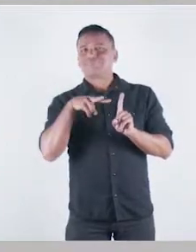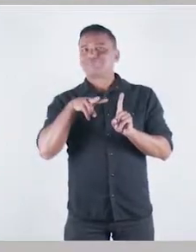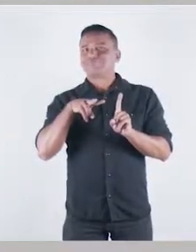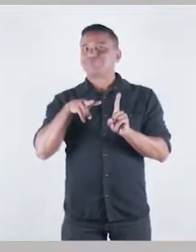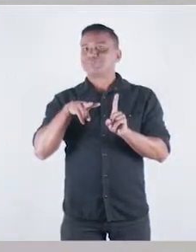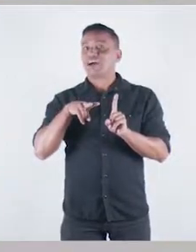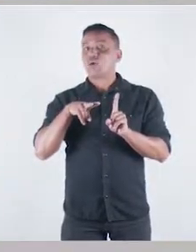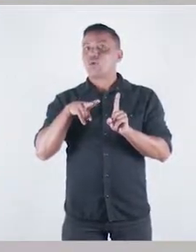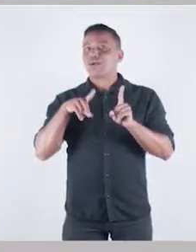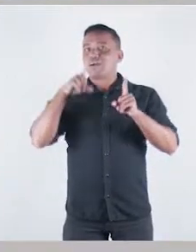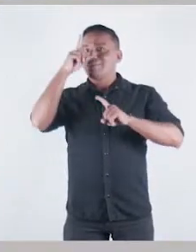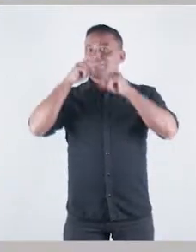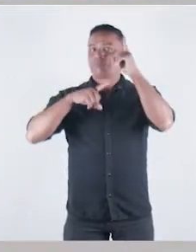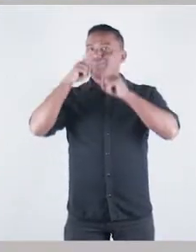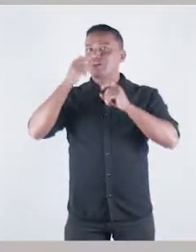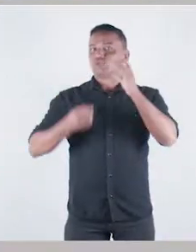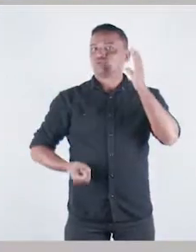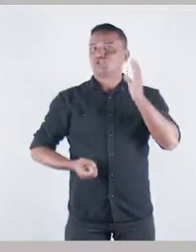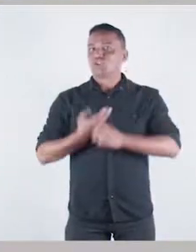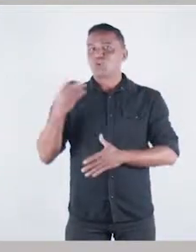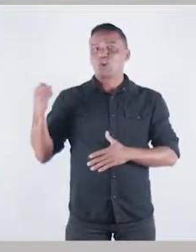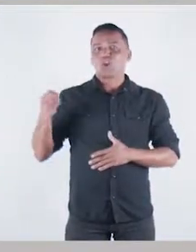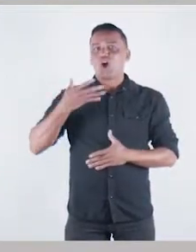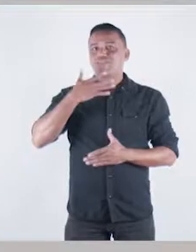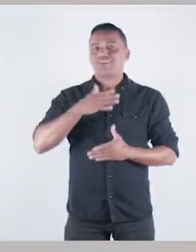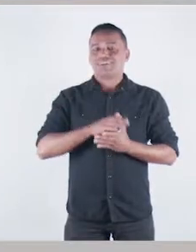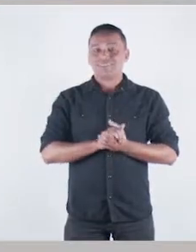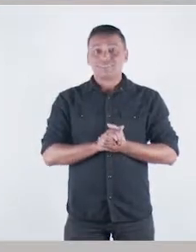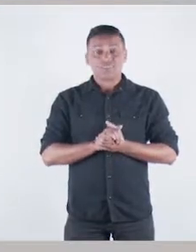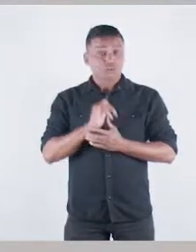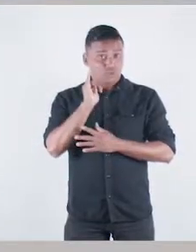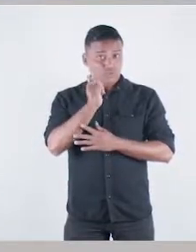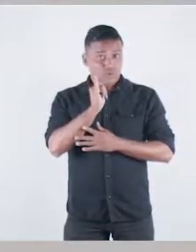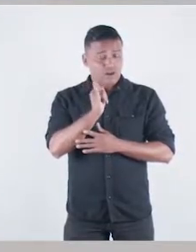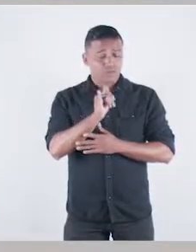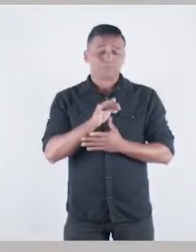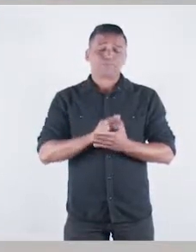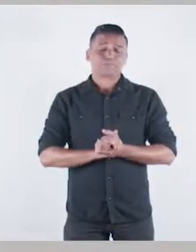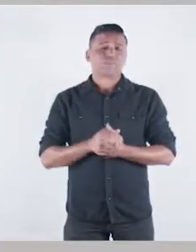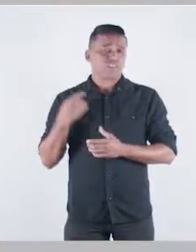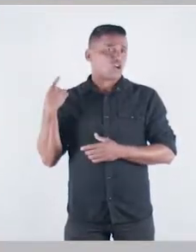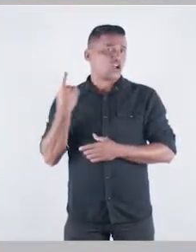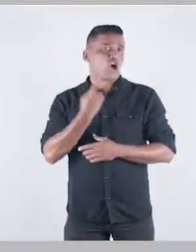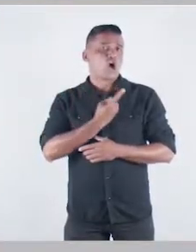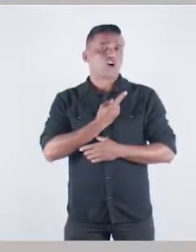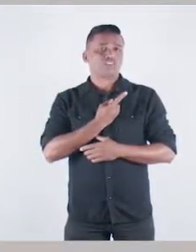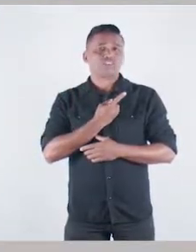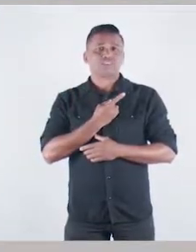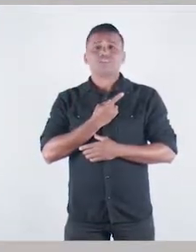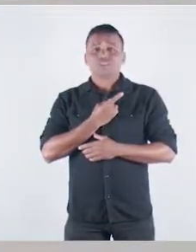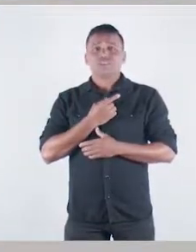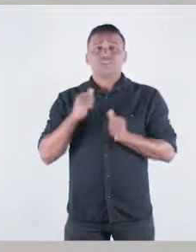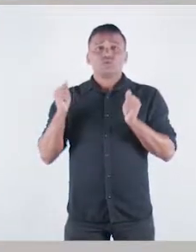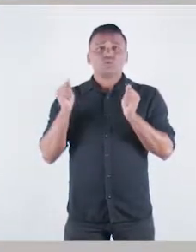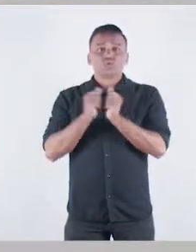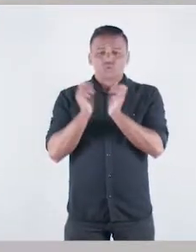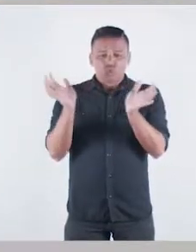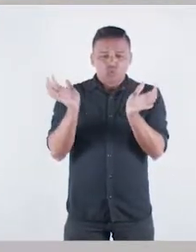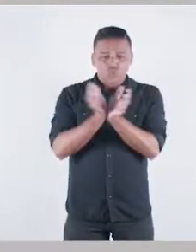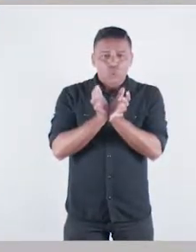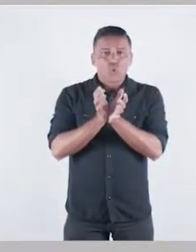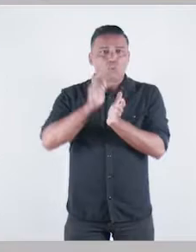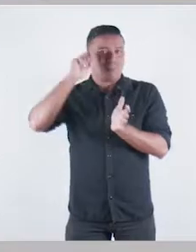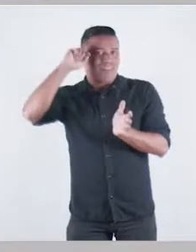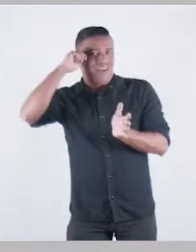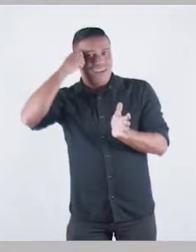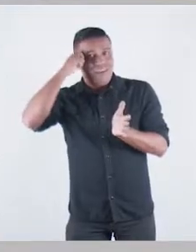expressão nova, né? Nessa expressão nova, eu falo que eu pertenço à primeira geração de escritores negros, porque até então, como eu